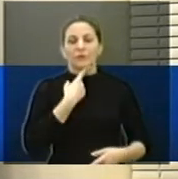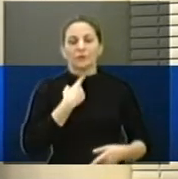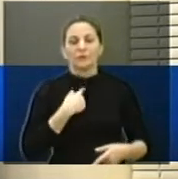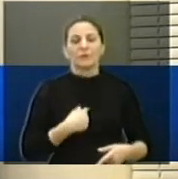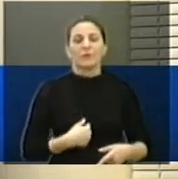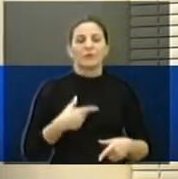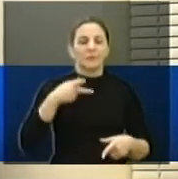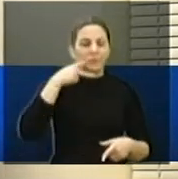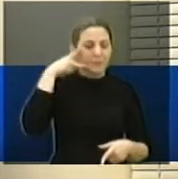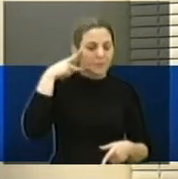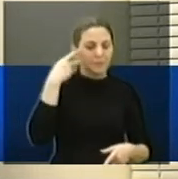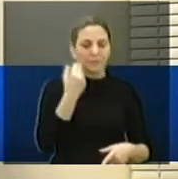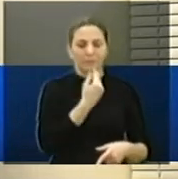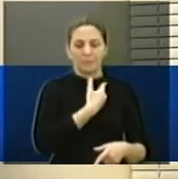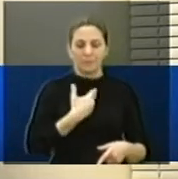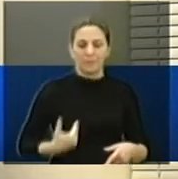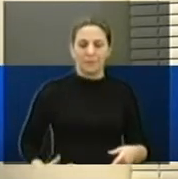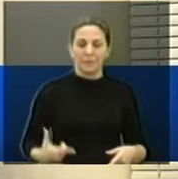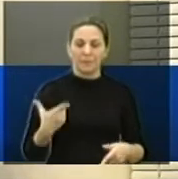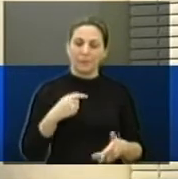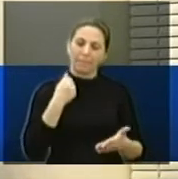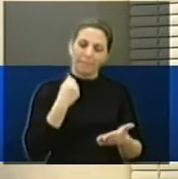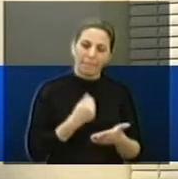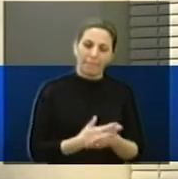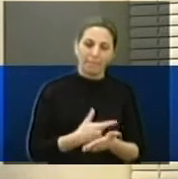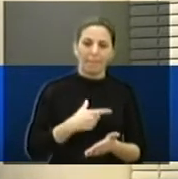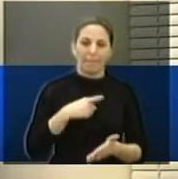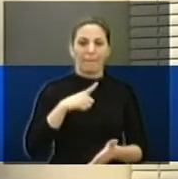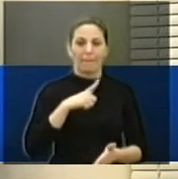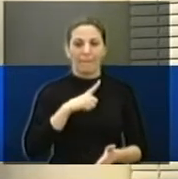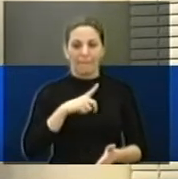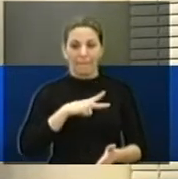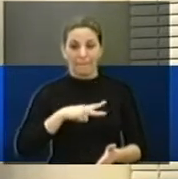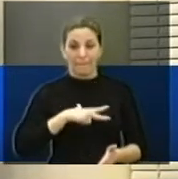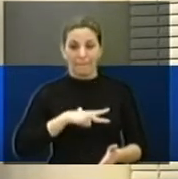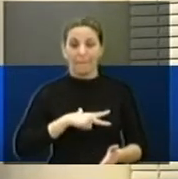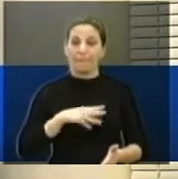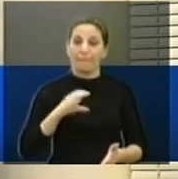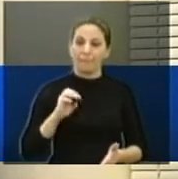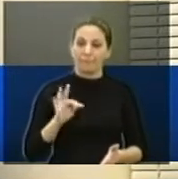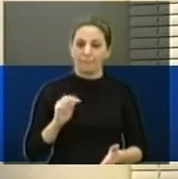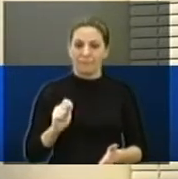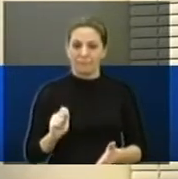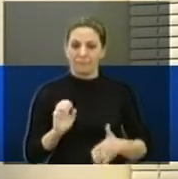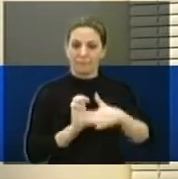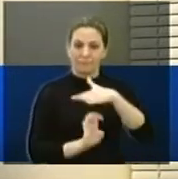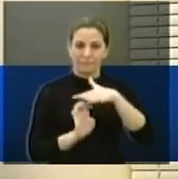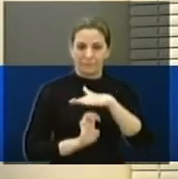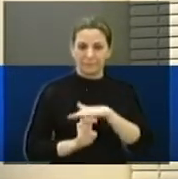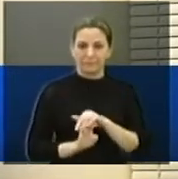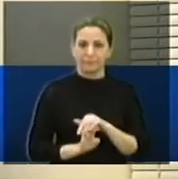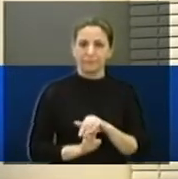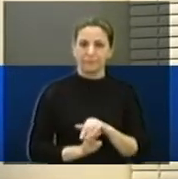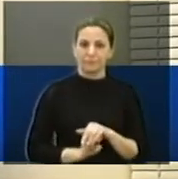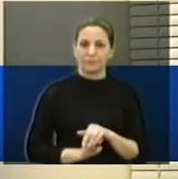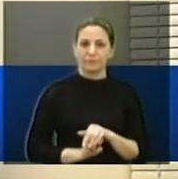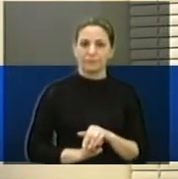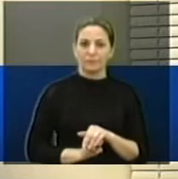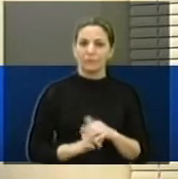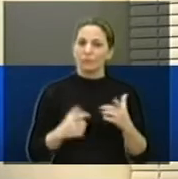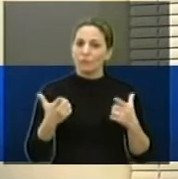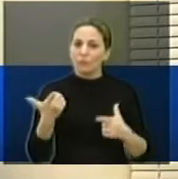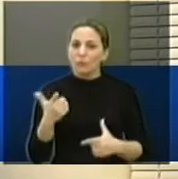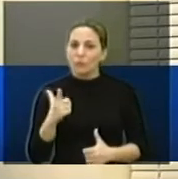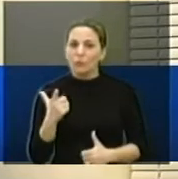governo e não privatizar a cta isso também está dado não existe essa vontade